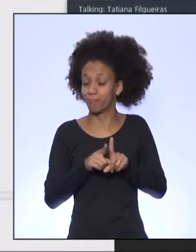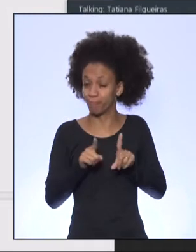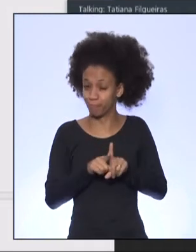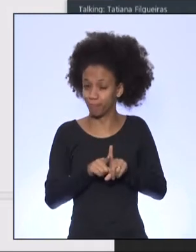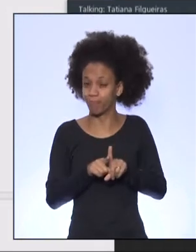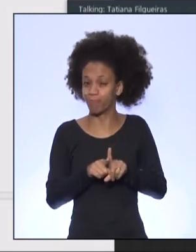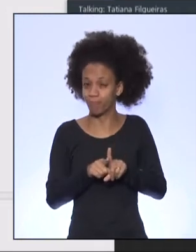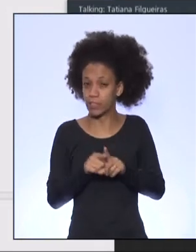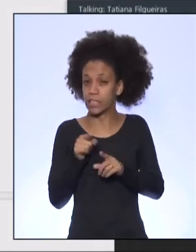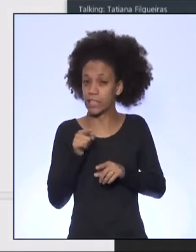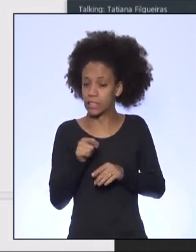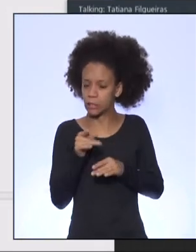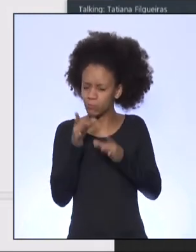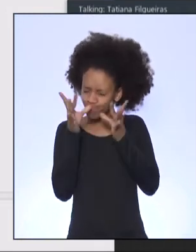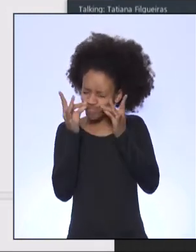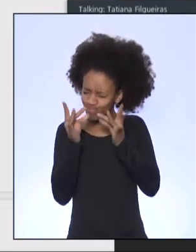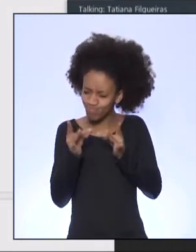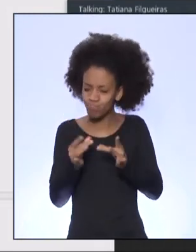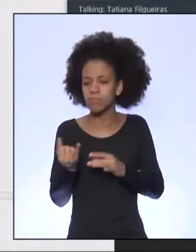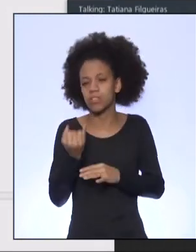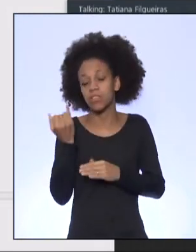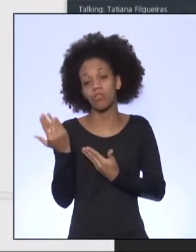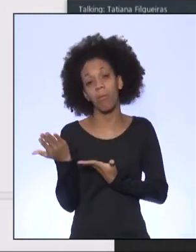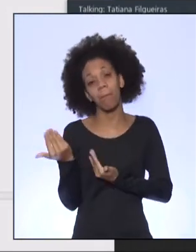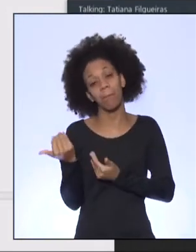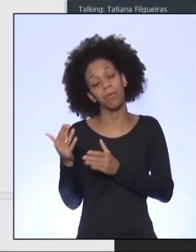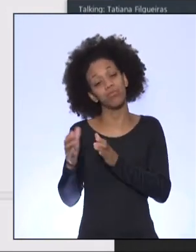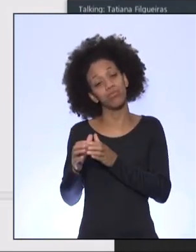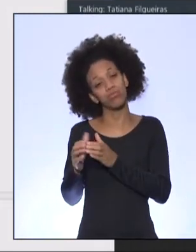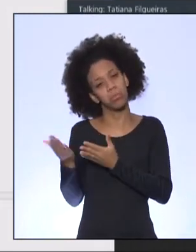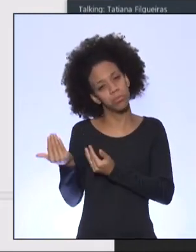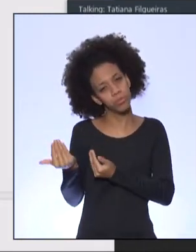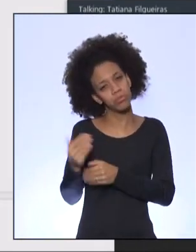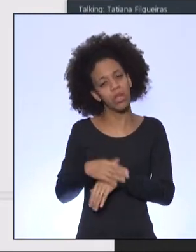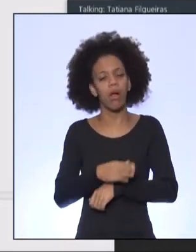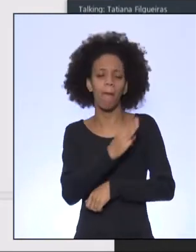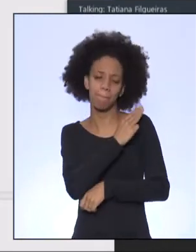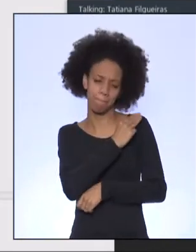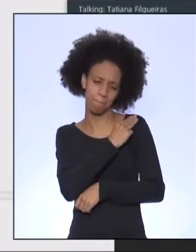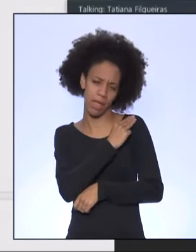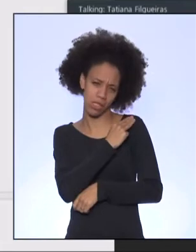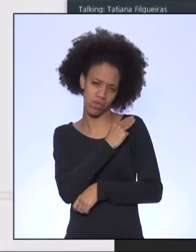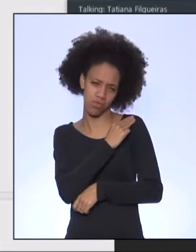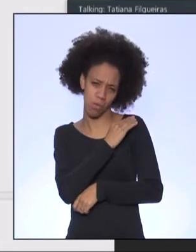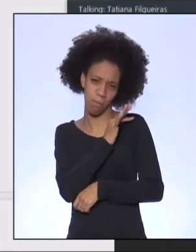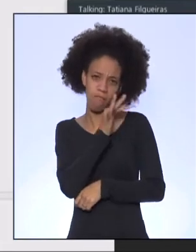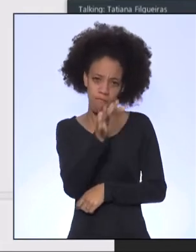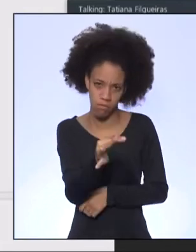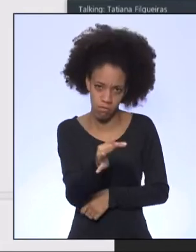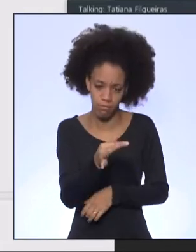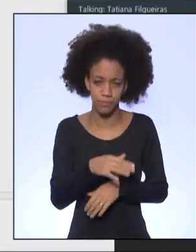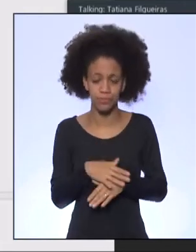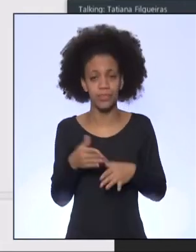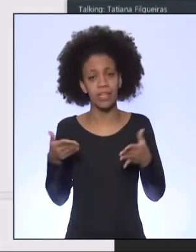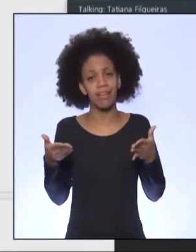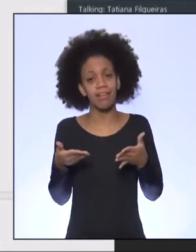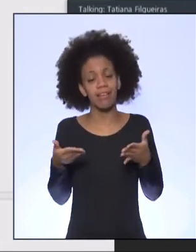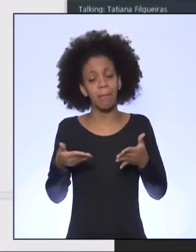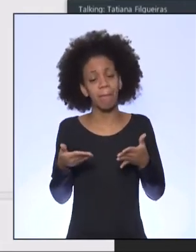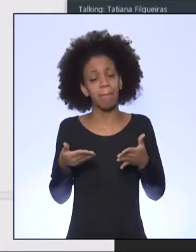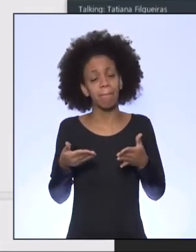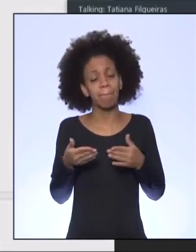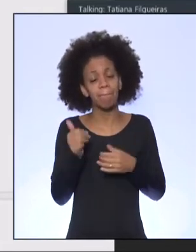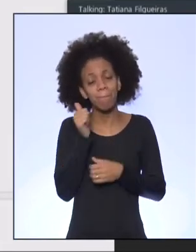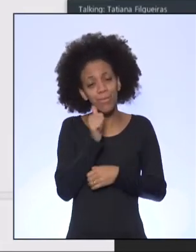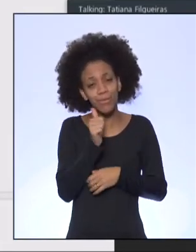é especialmente importante para jovens, né? Estamos falando aí de ensino médio, um pouquinho para frente, e as mulheres também estão